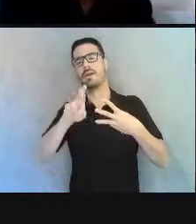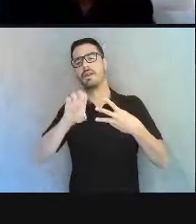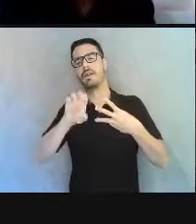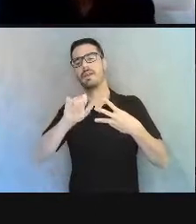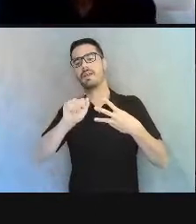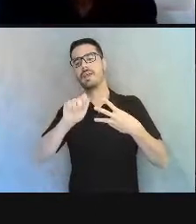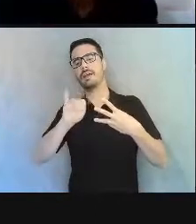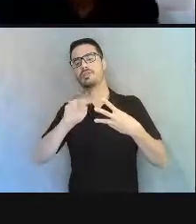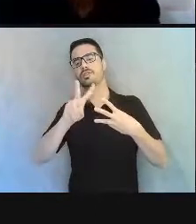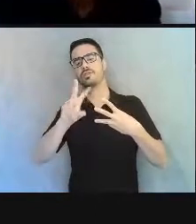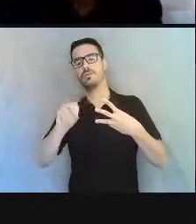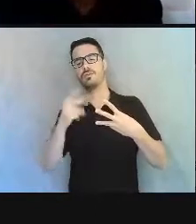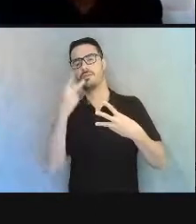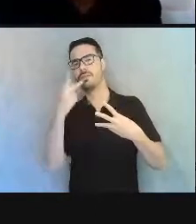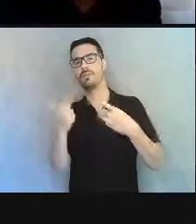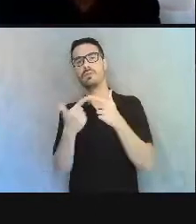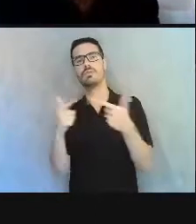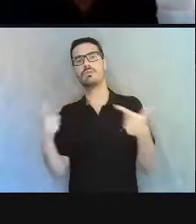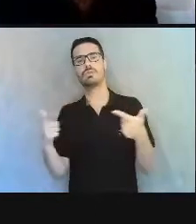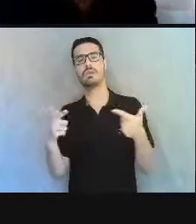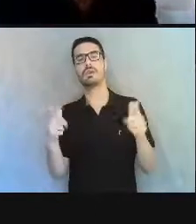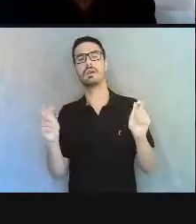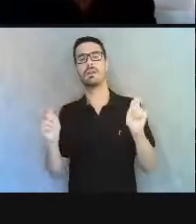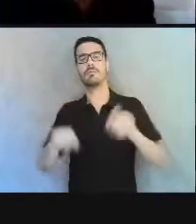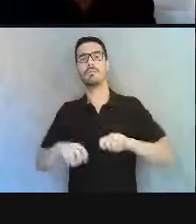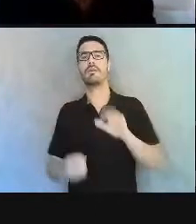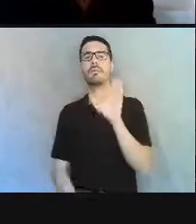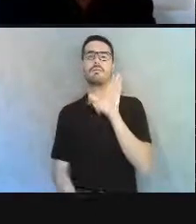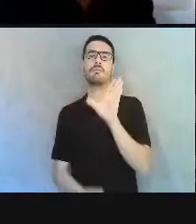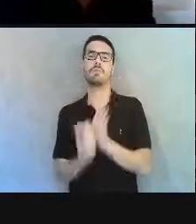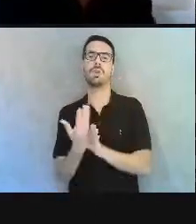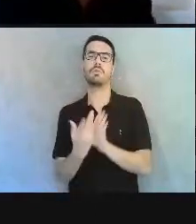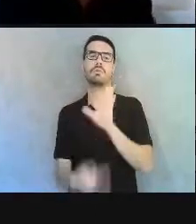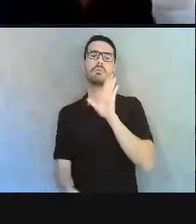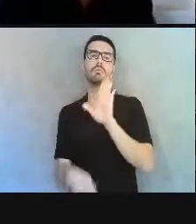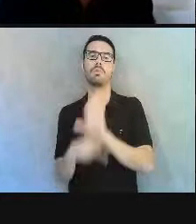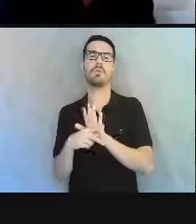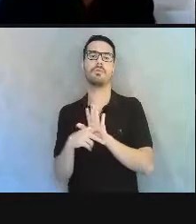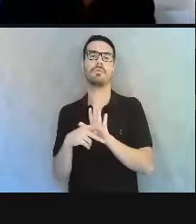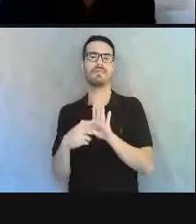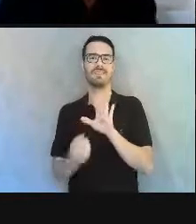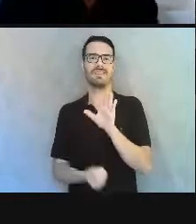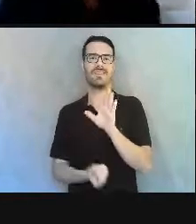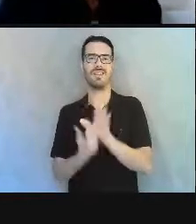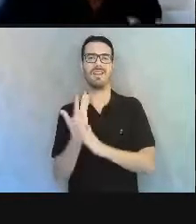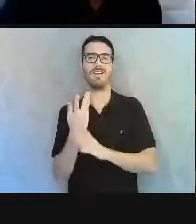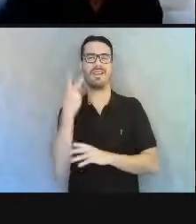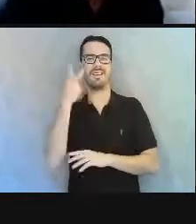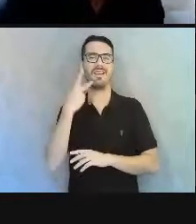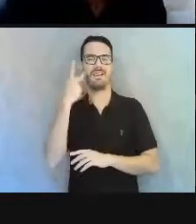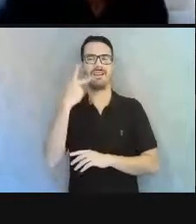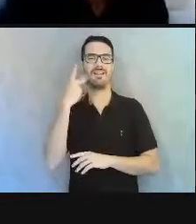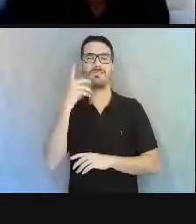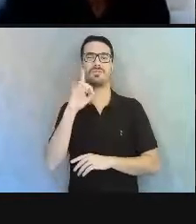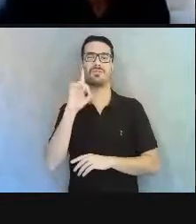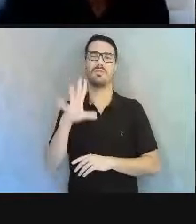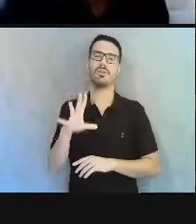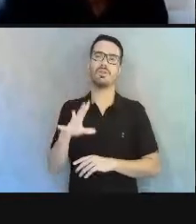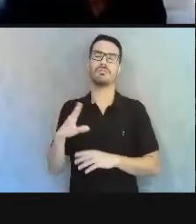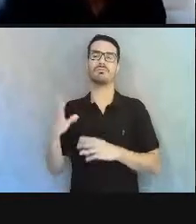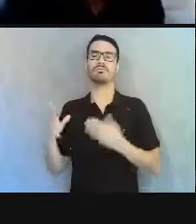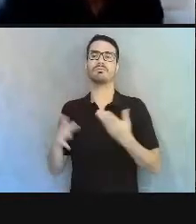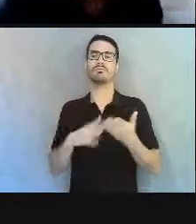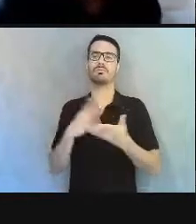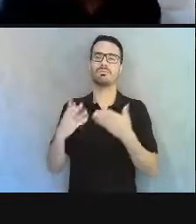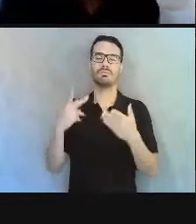não teriam capacidade de produzir suas próprias políticas, apenas reagiriam às políticas